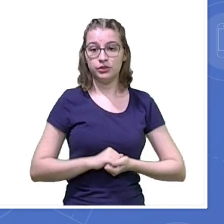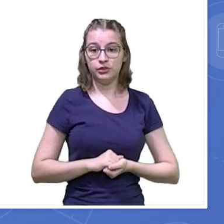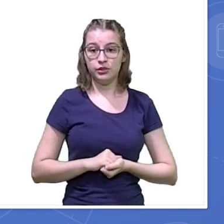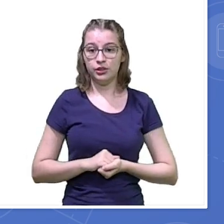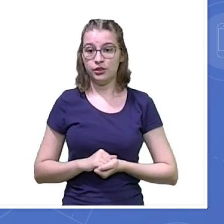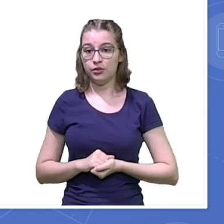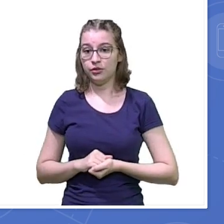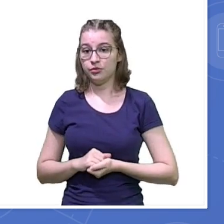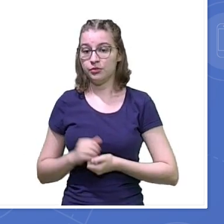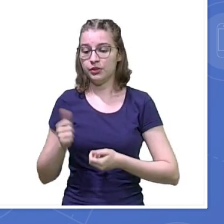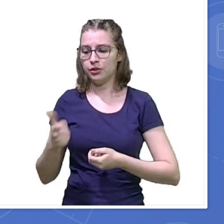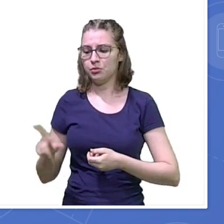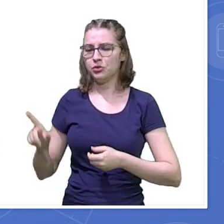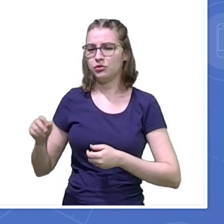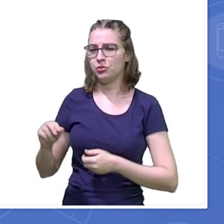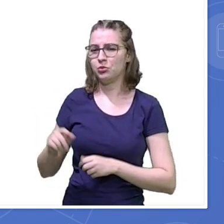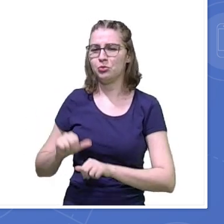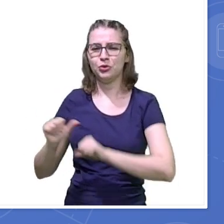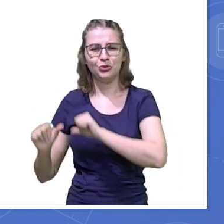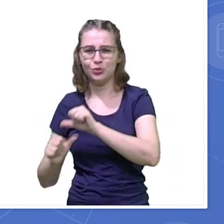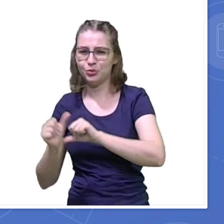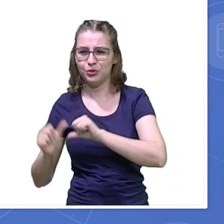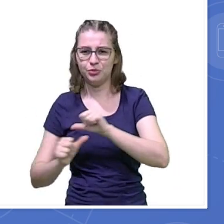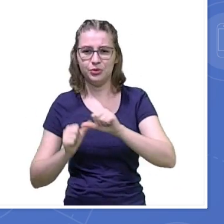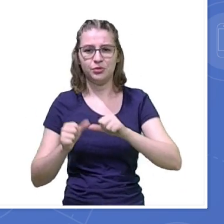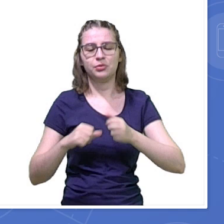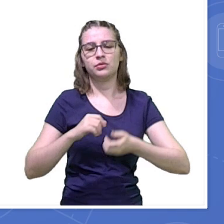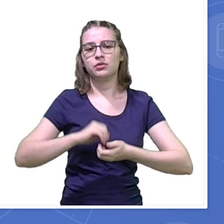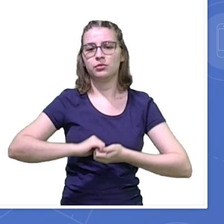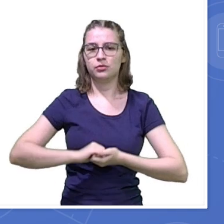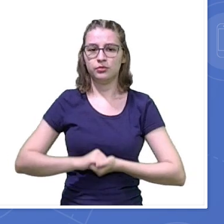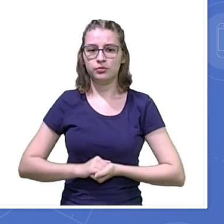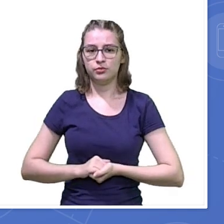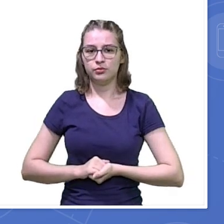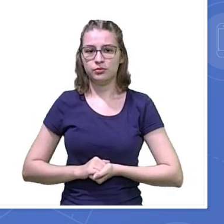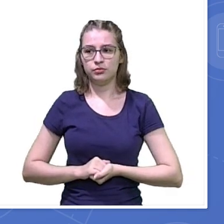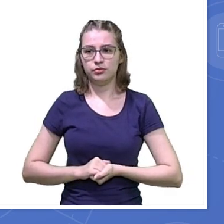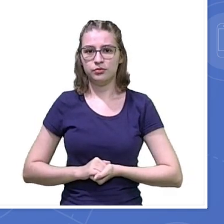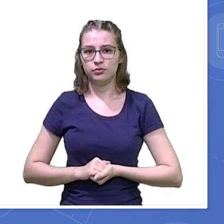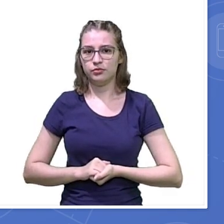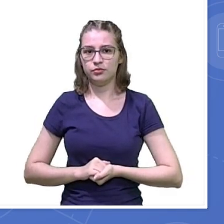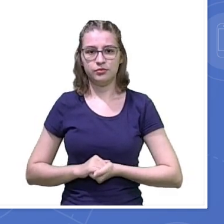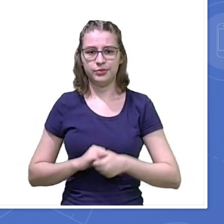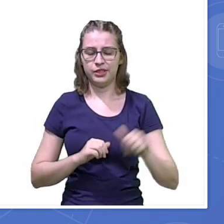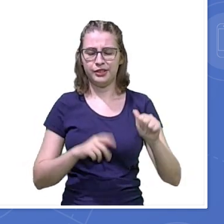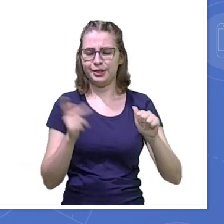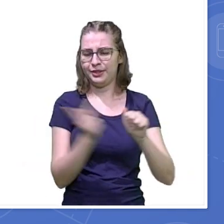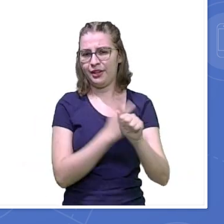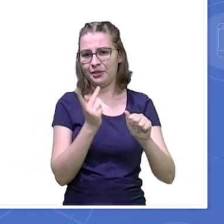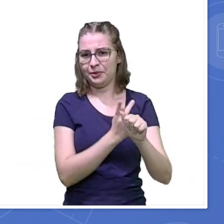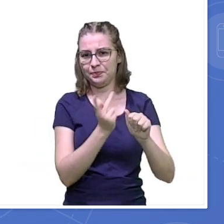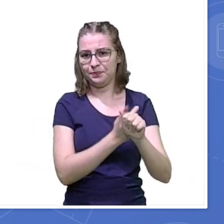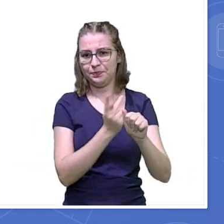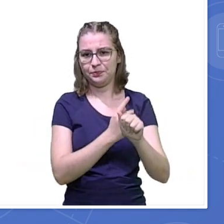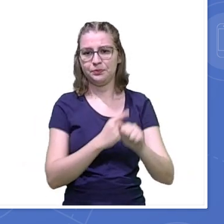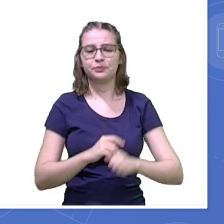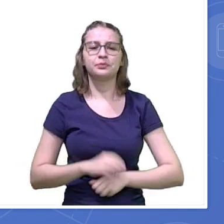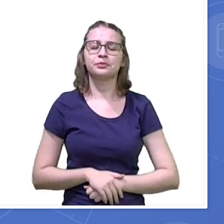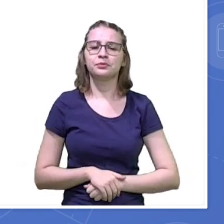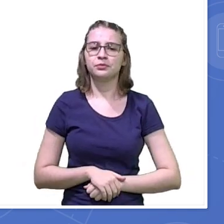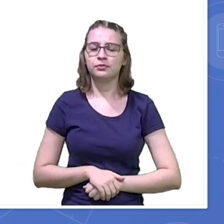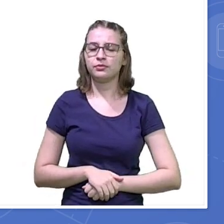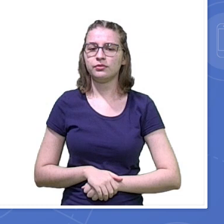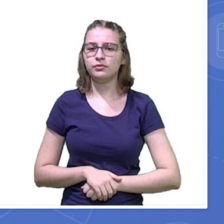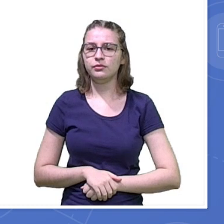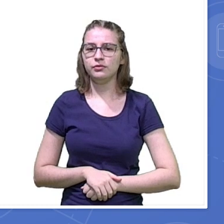estado da Guanabara, né, e depois foi absorvida pelo estado do Rio de Janeiro. Então não está relacionado, né, com exatamente